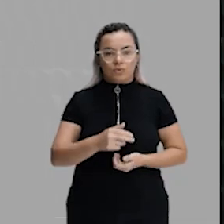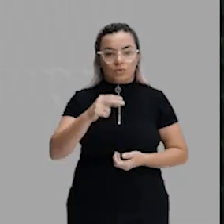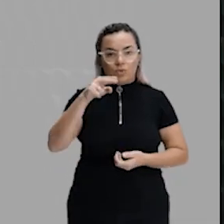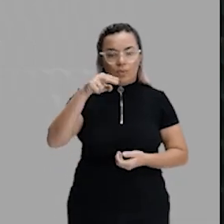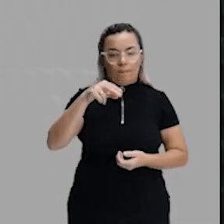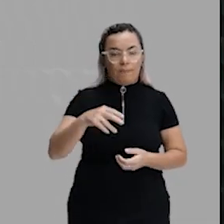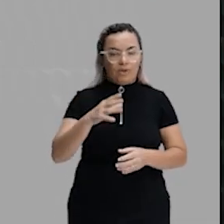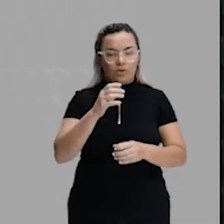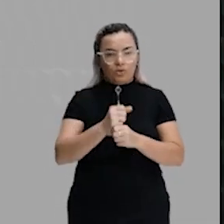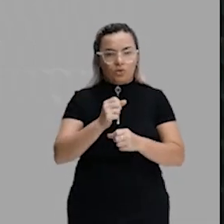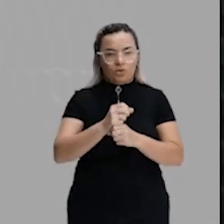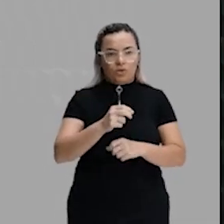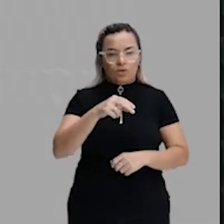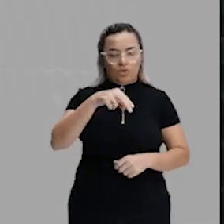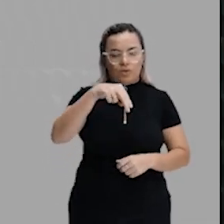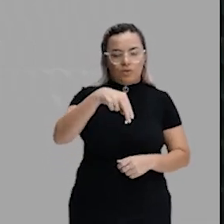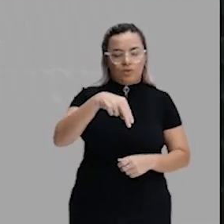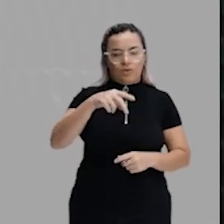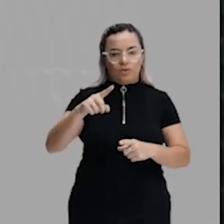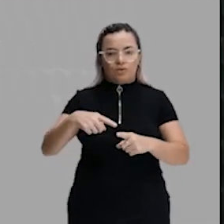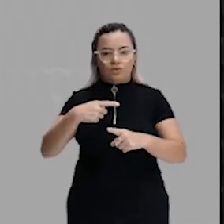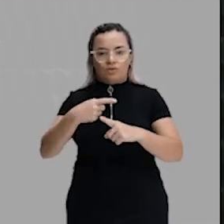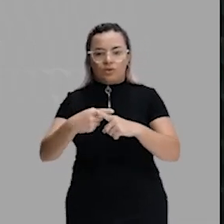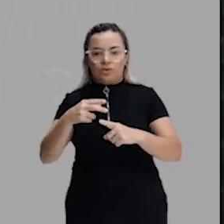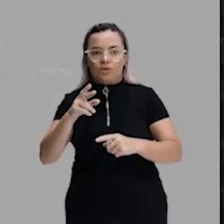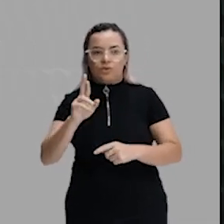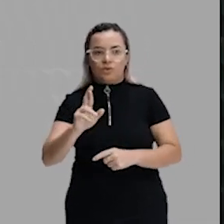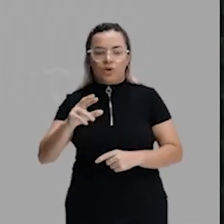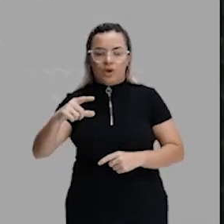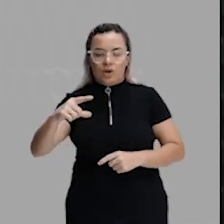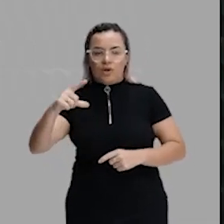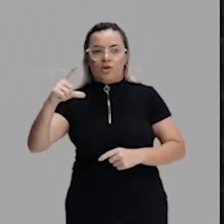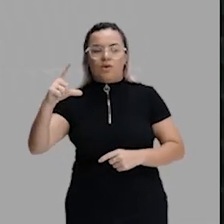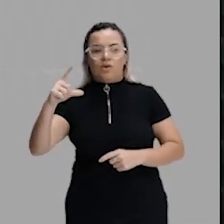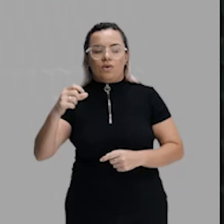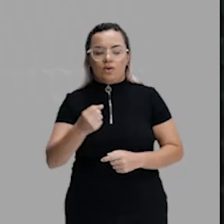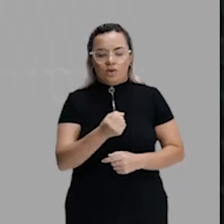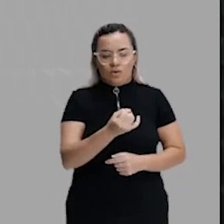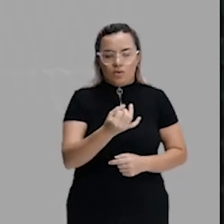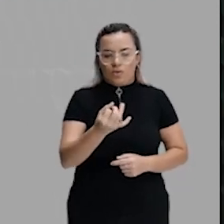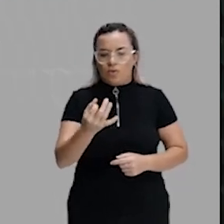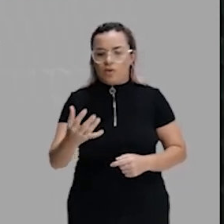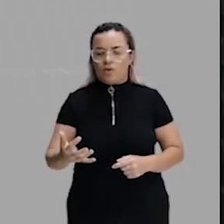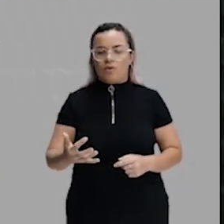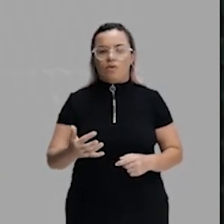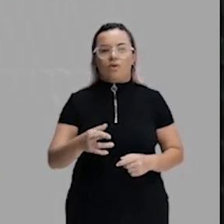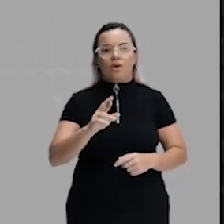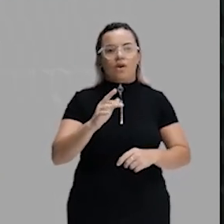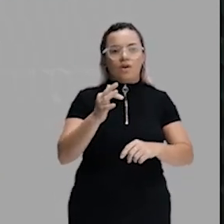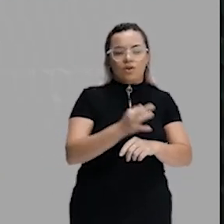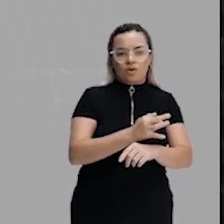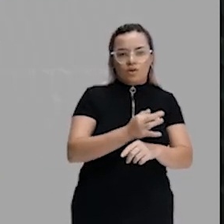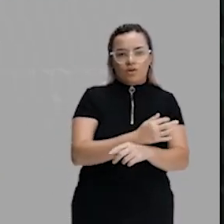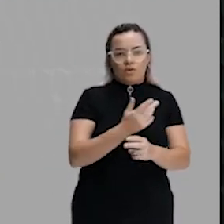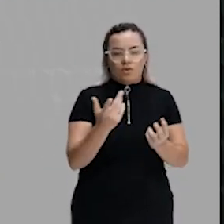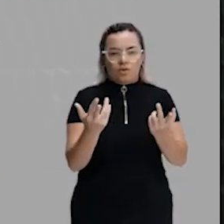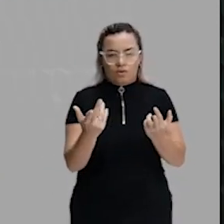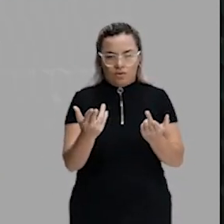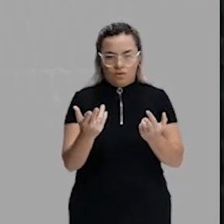vezes que esse R se repete. Ou seja, é a quantidade de resistores iguais que eu tenho